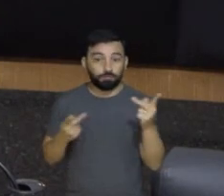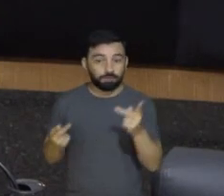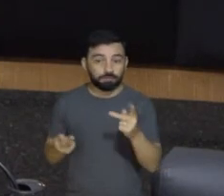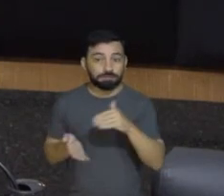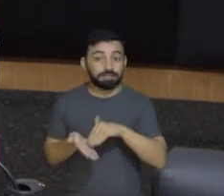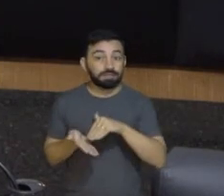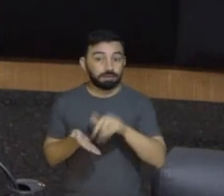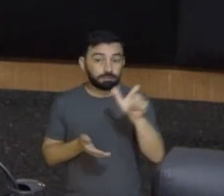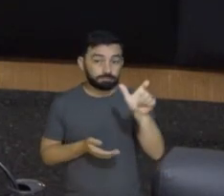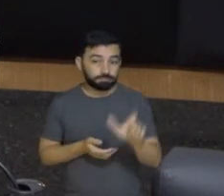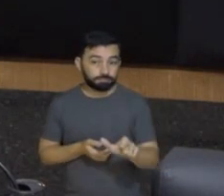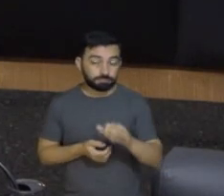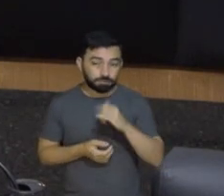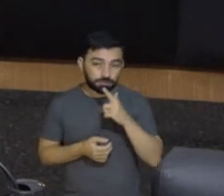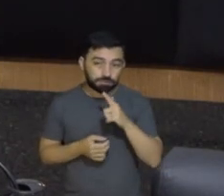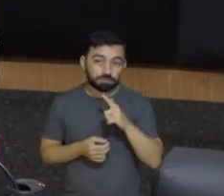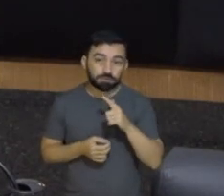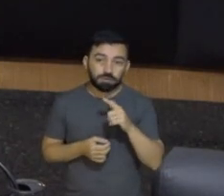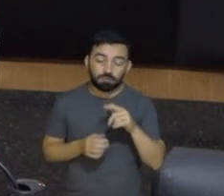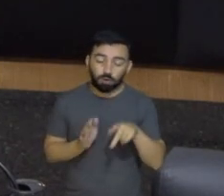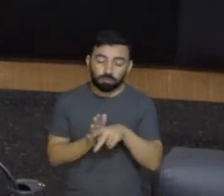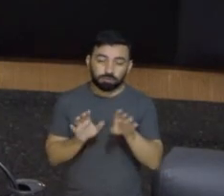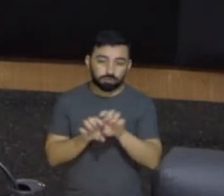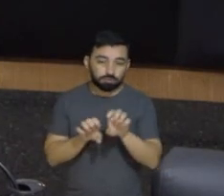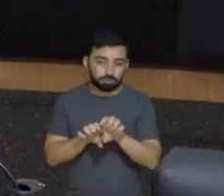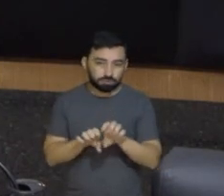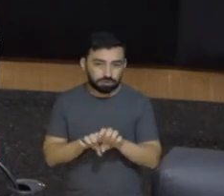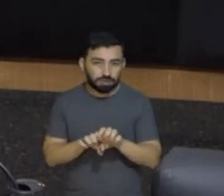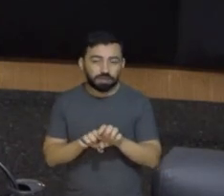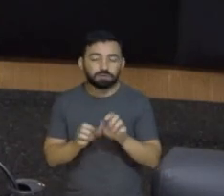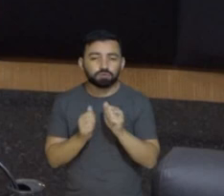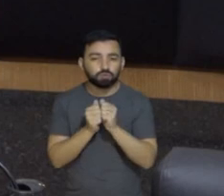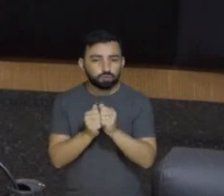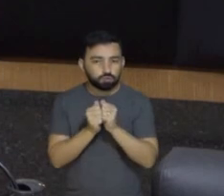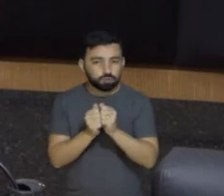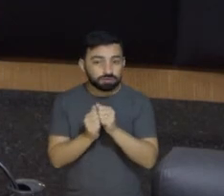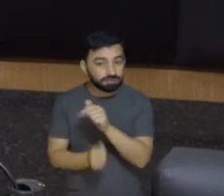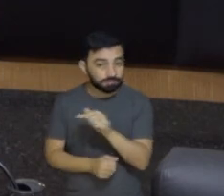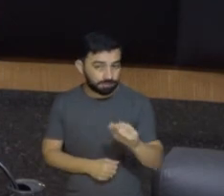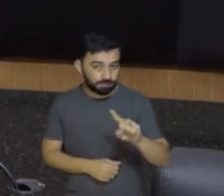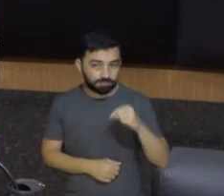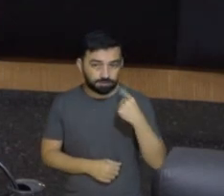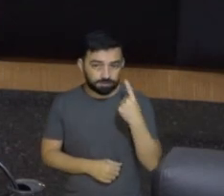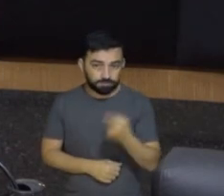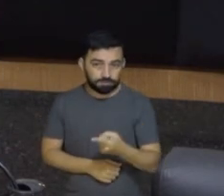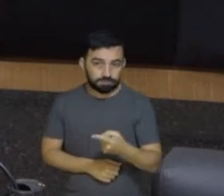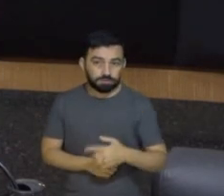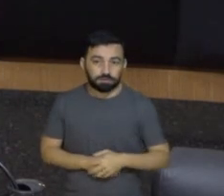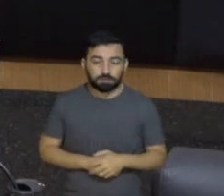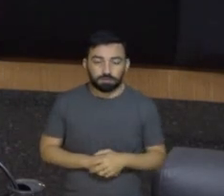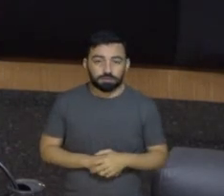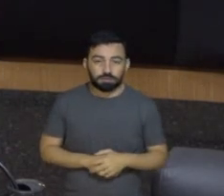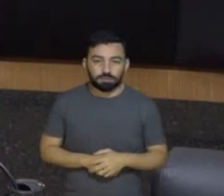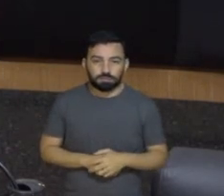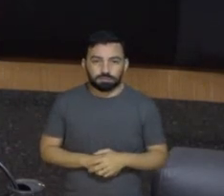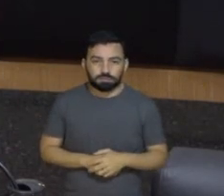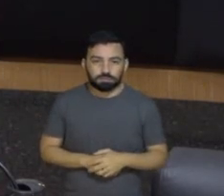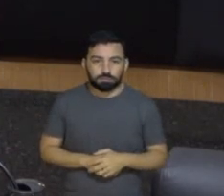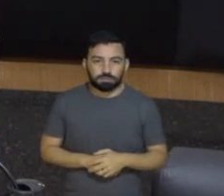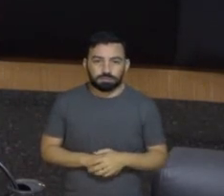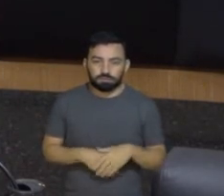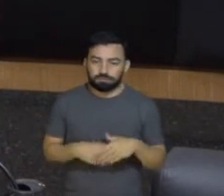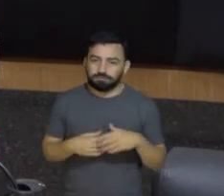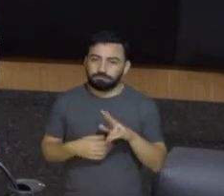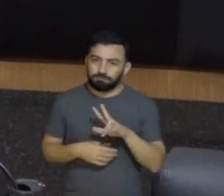secretário Jerry Comper, da Infraestrutura, que estará conosco aqui na próxima semana, onde que colocará toda